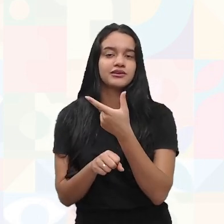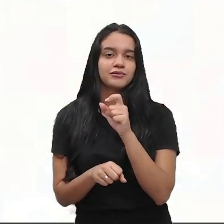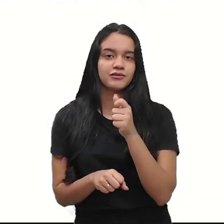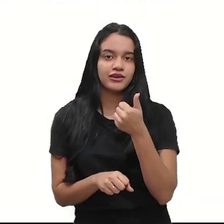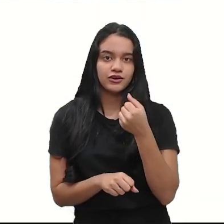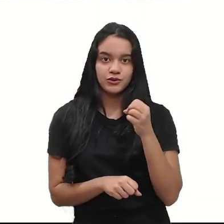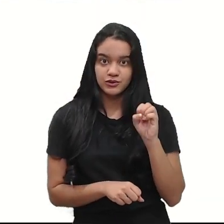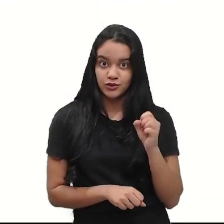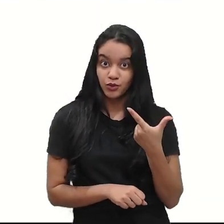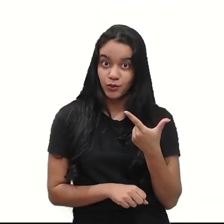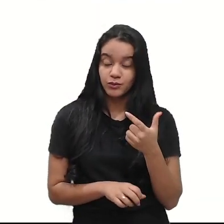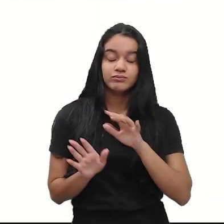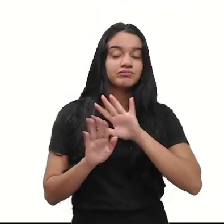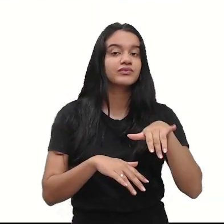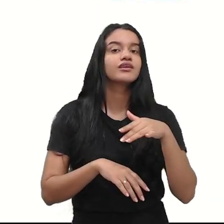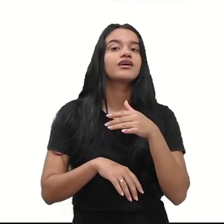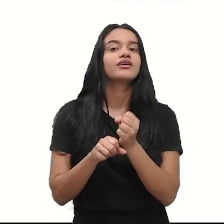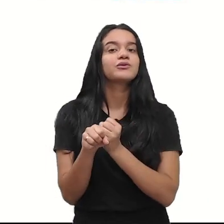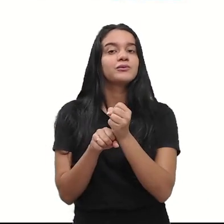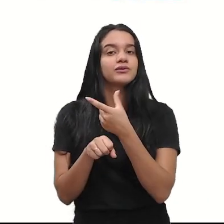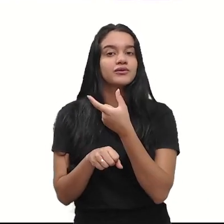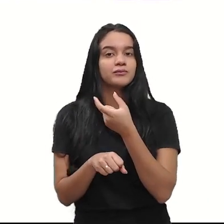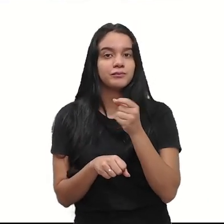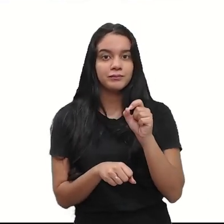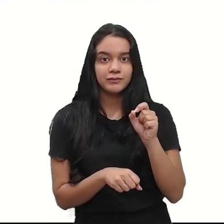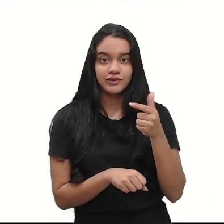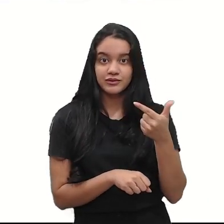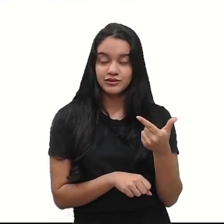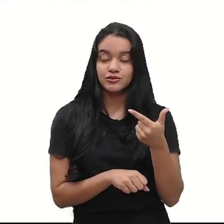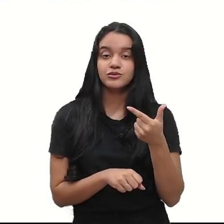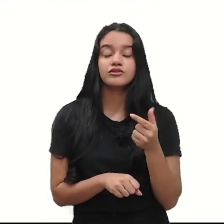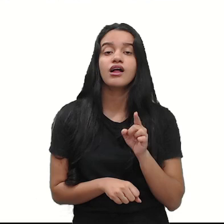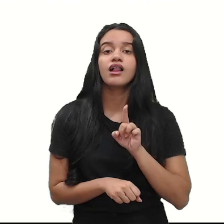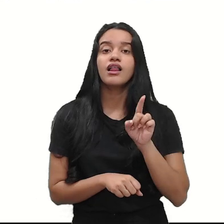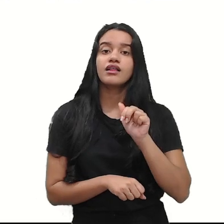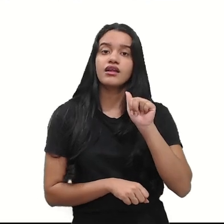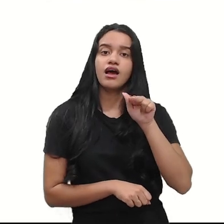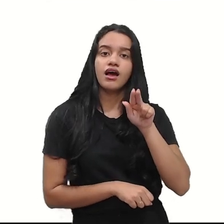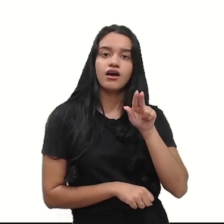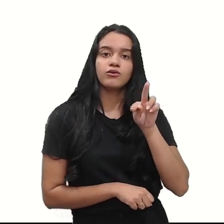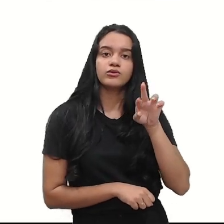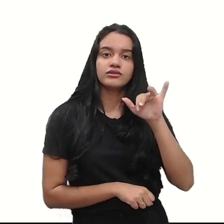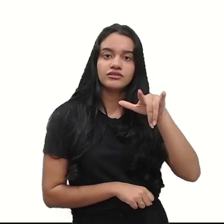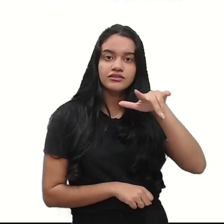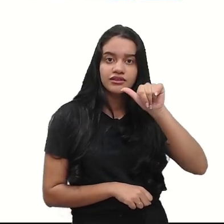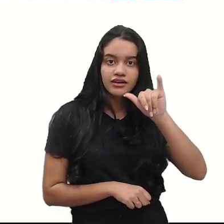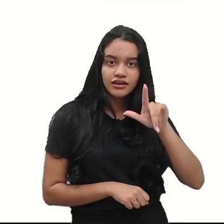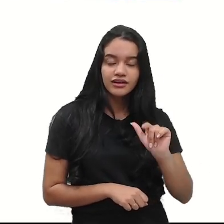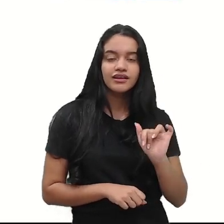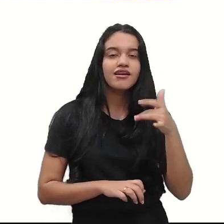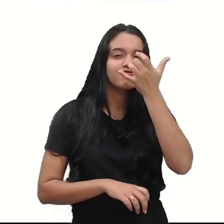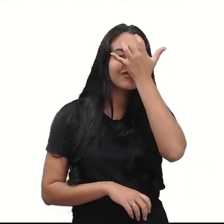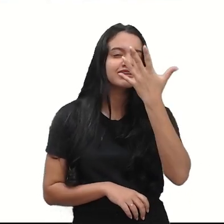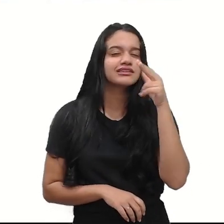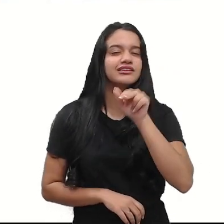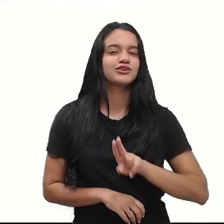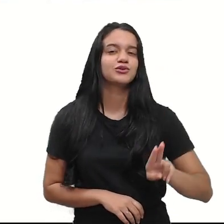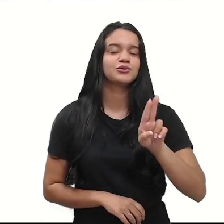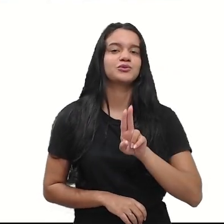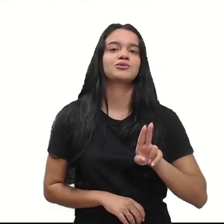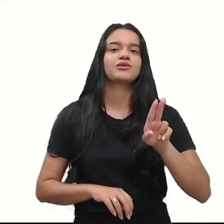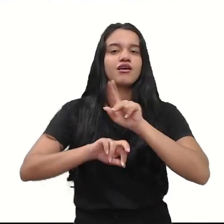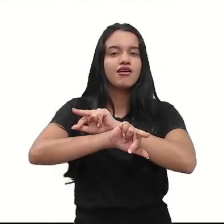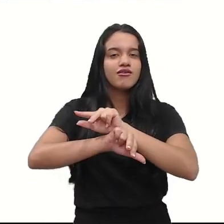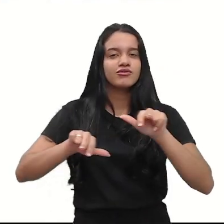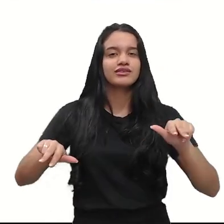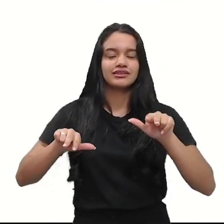Austrália, inicialmente como uma ferramenta simples online. Rapidamente, ele cresceu devido à sua facilidade de uso e